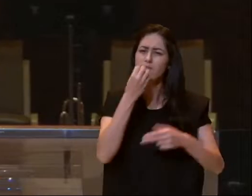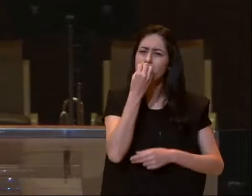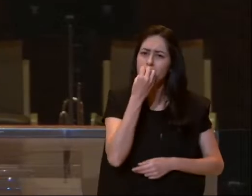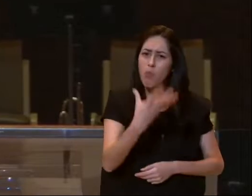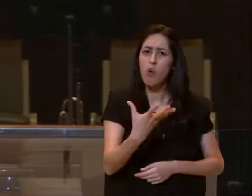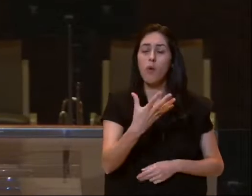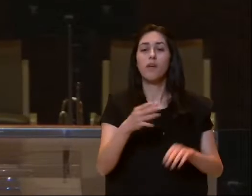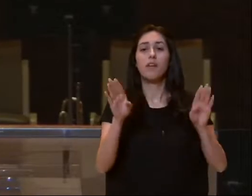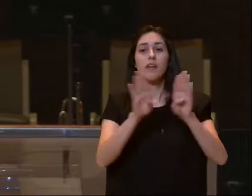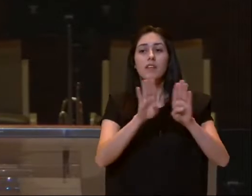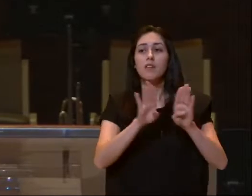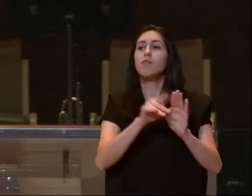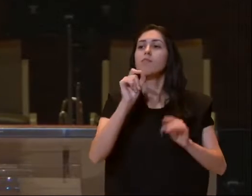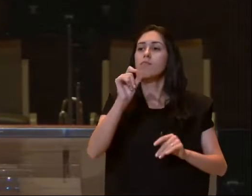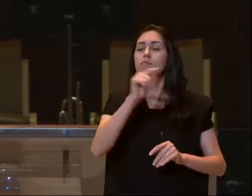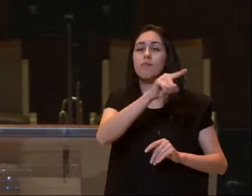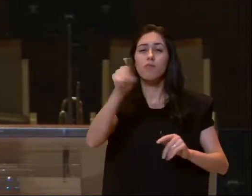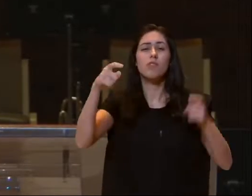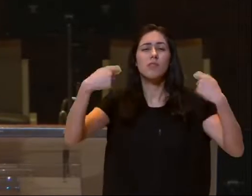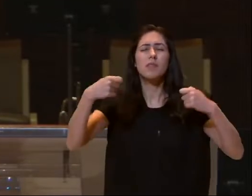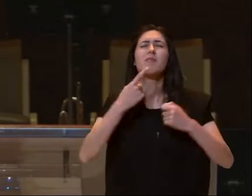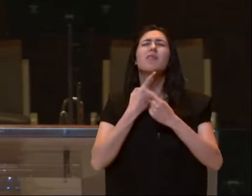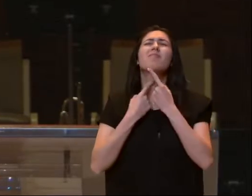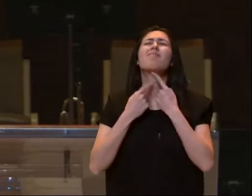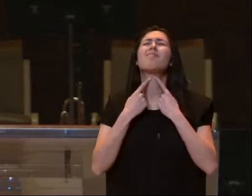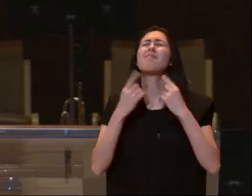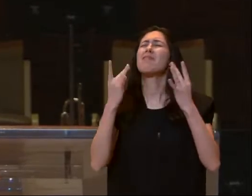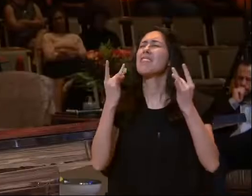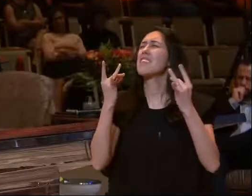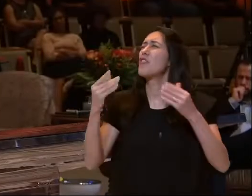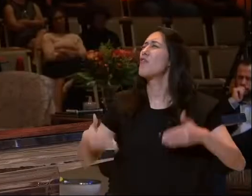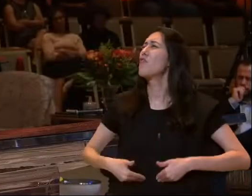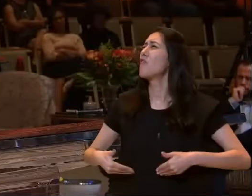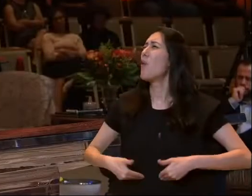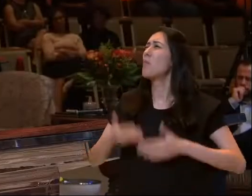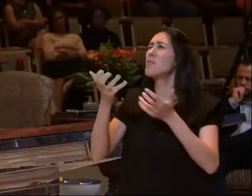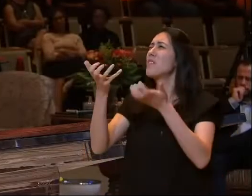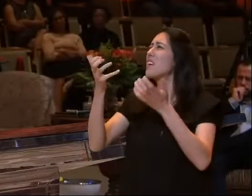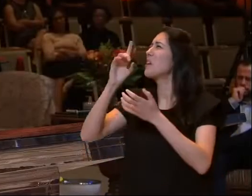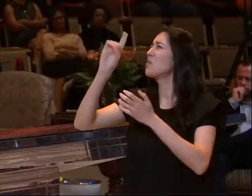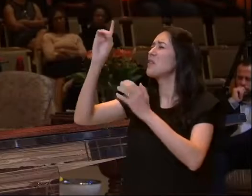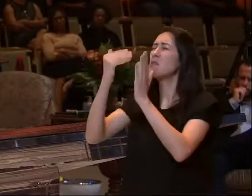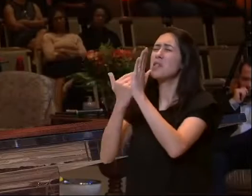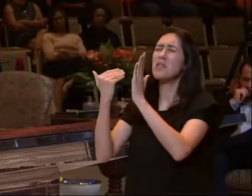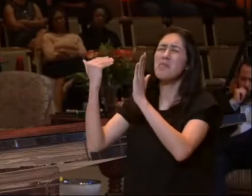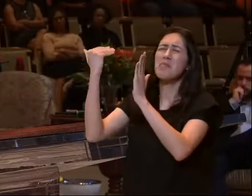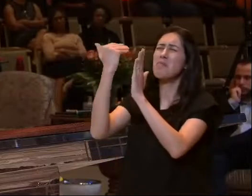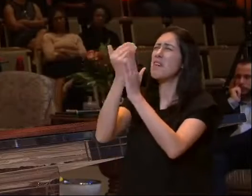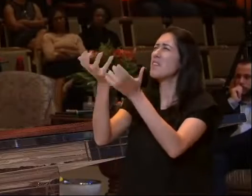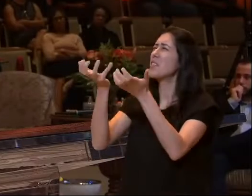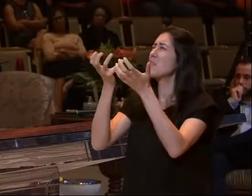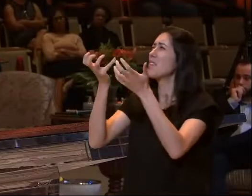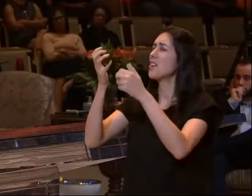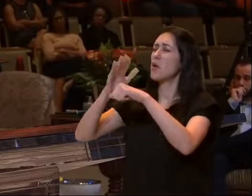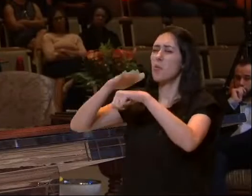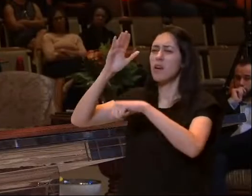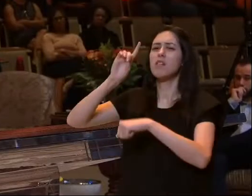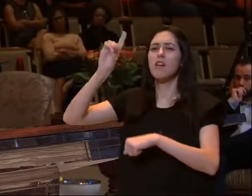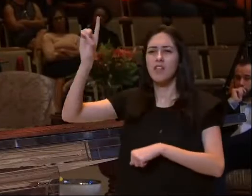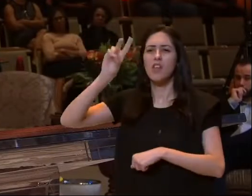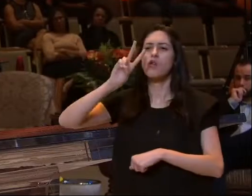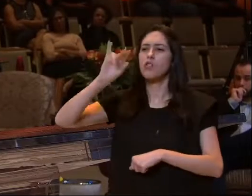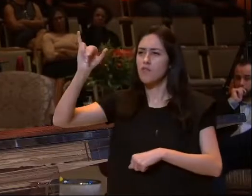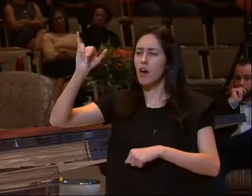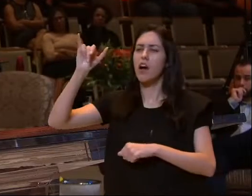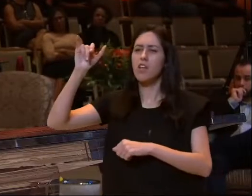transforme também numa sede e fome por Deus maravilhosa. Deus vai derramar isso